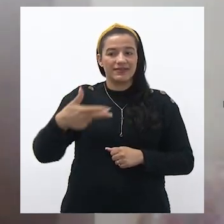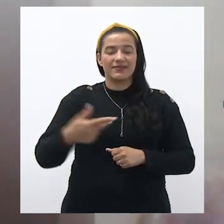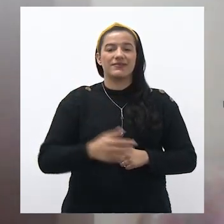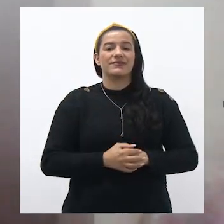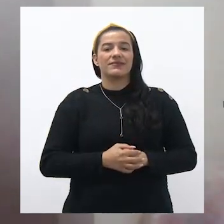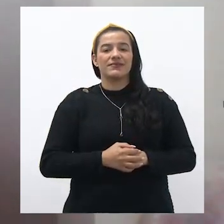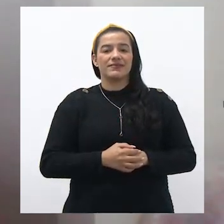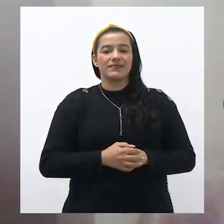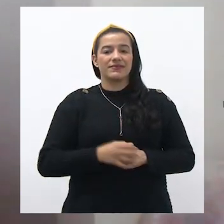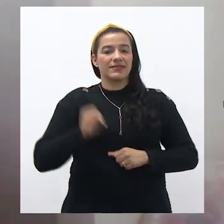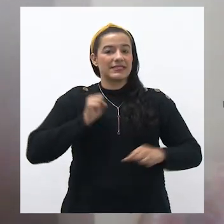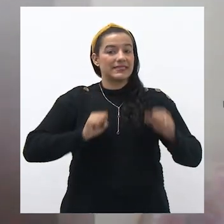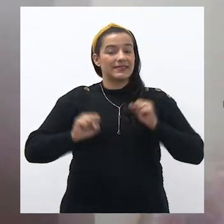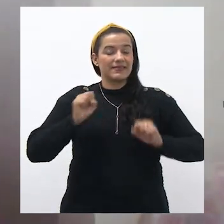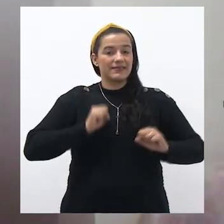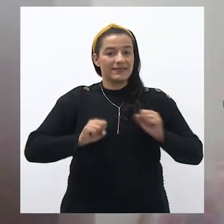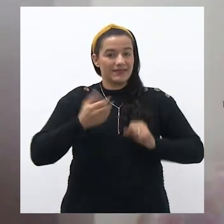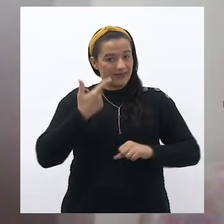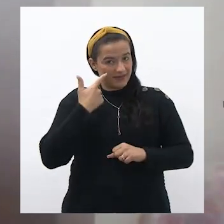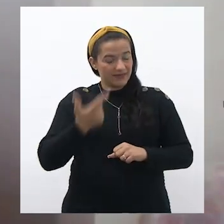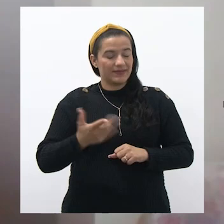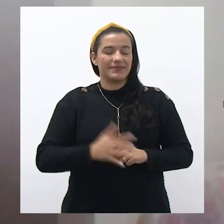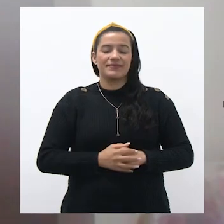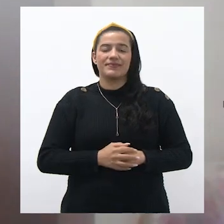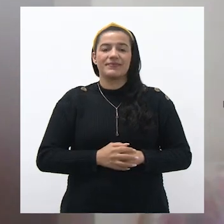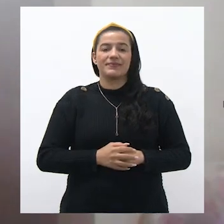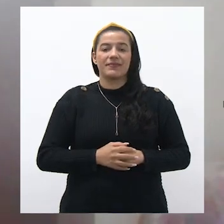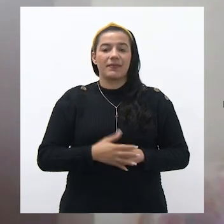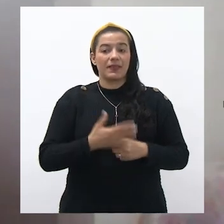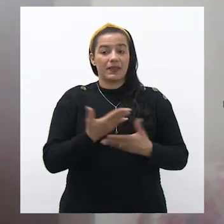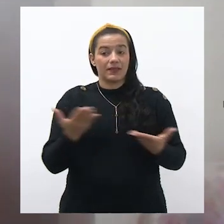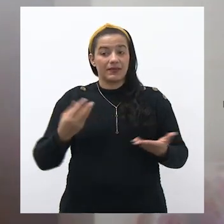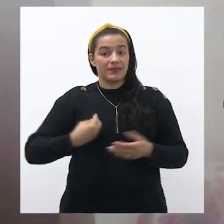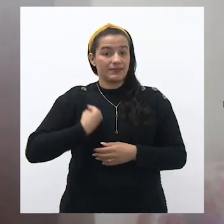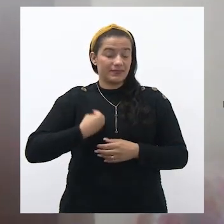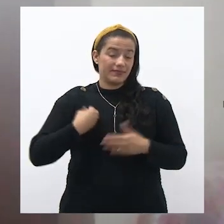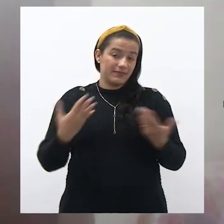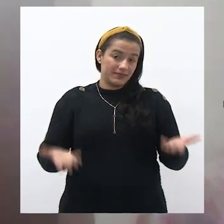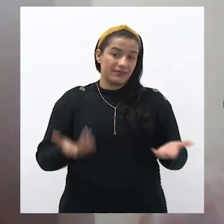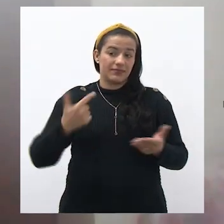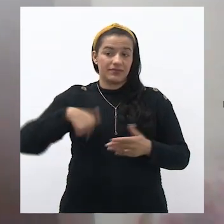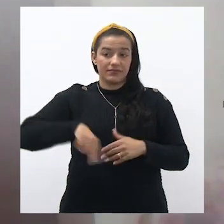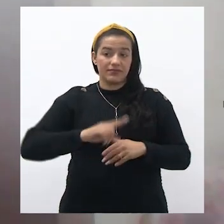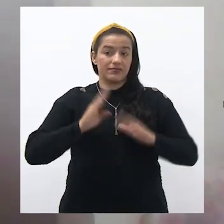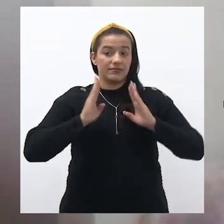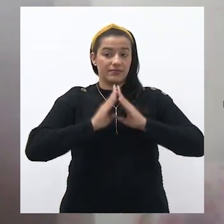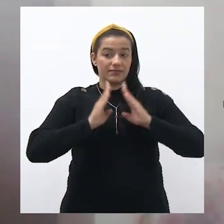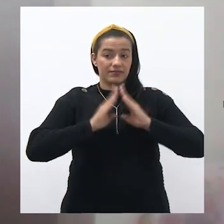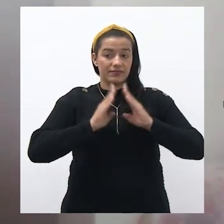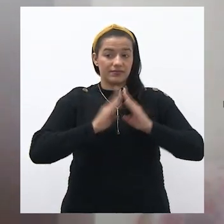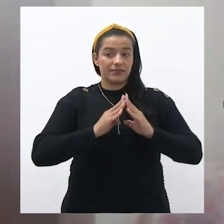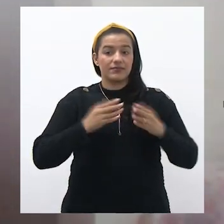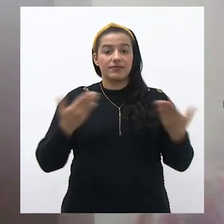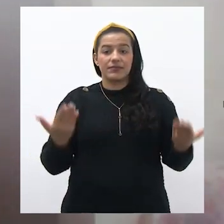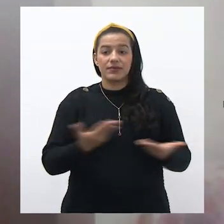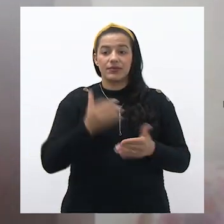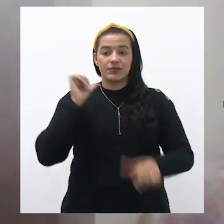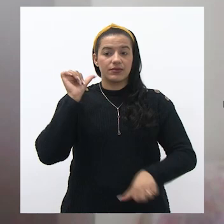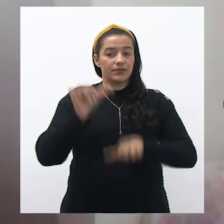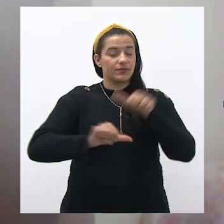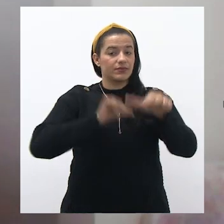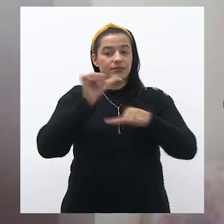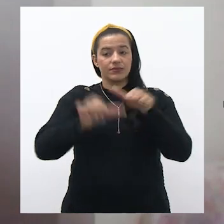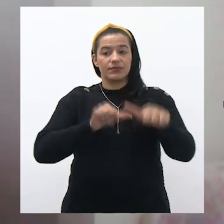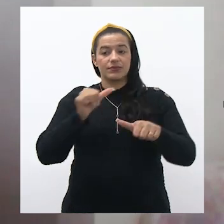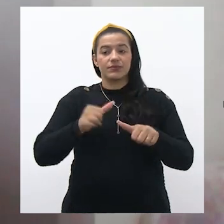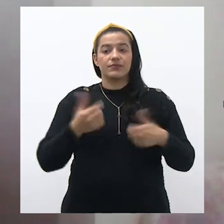Olha a ansiedade. Olha a ansiedade. Mas é a vida. A gente está em casa, né, gente? Eu acho que a grande transformação, professores,